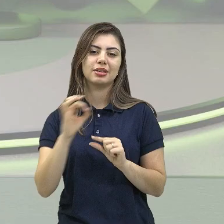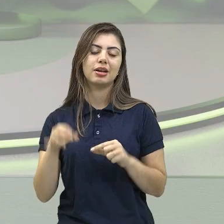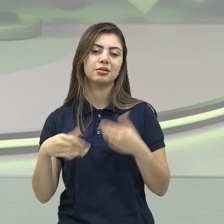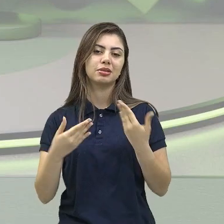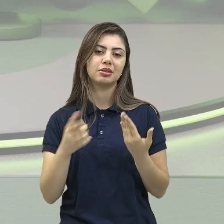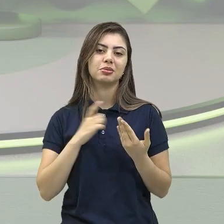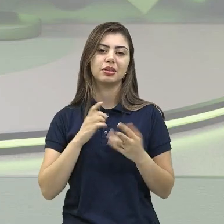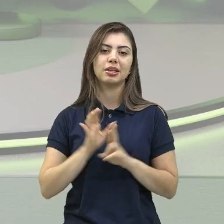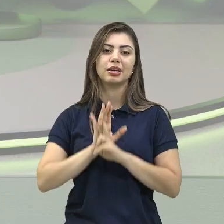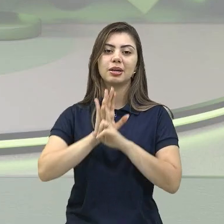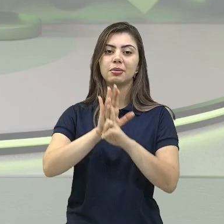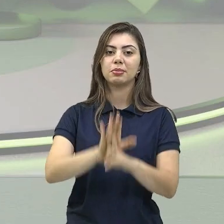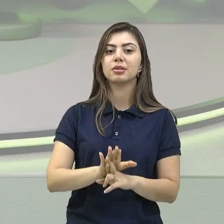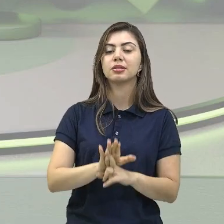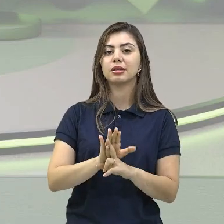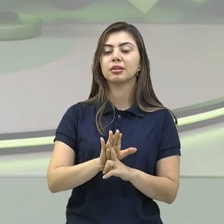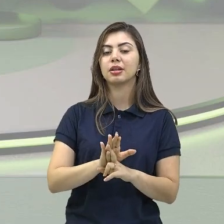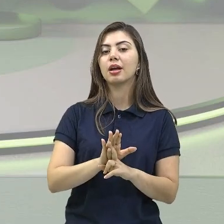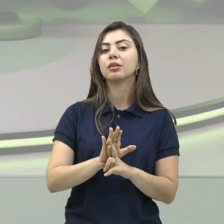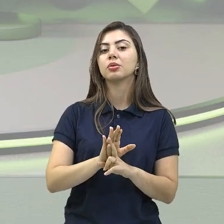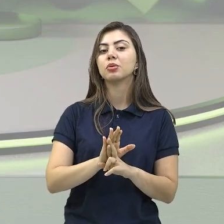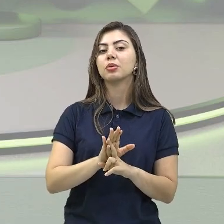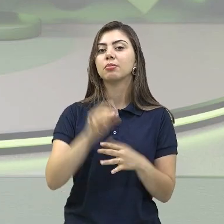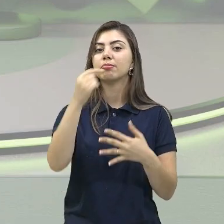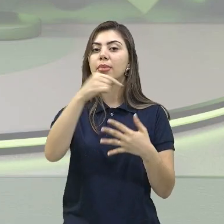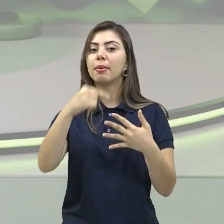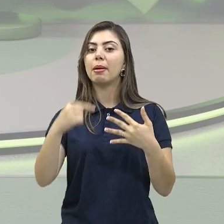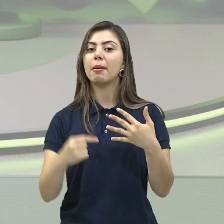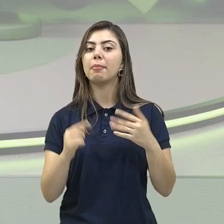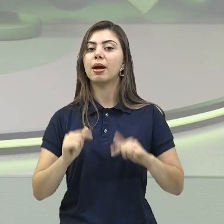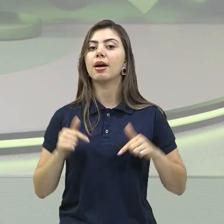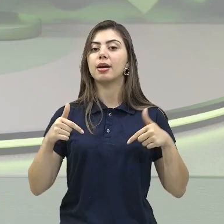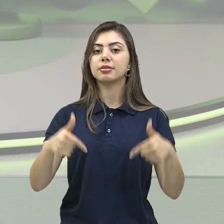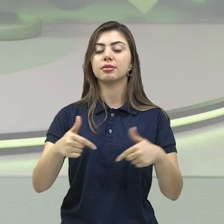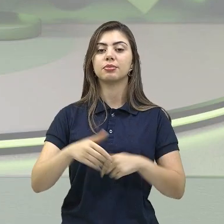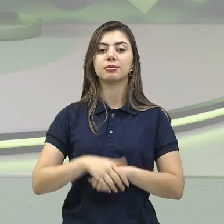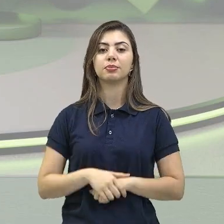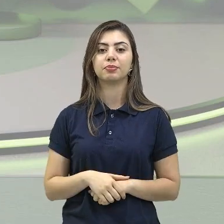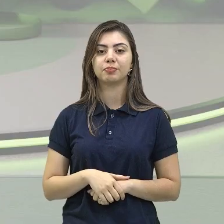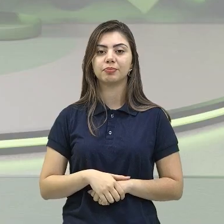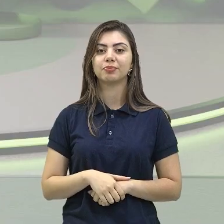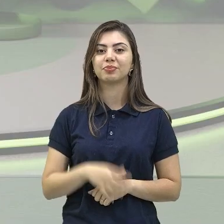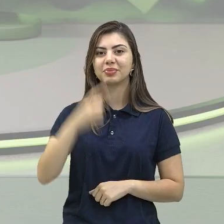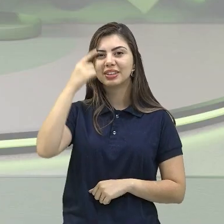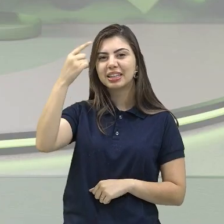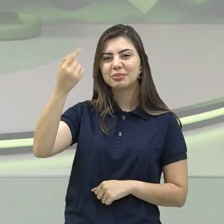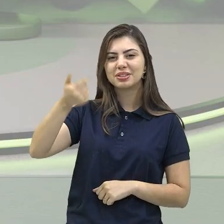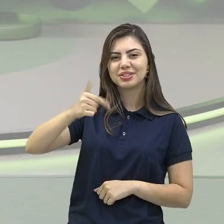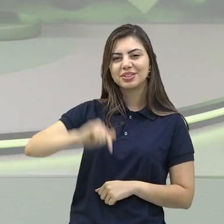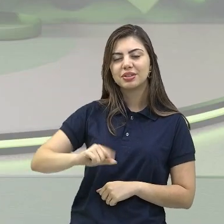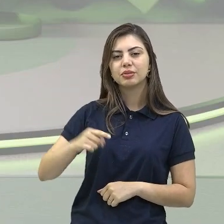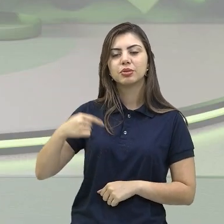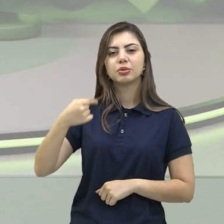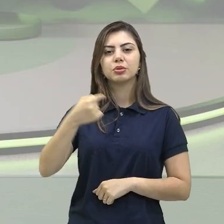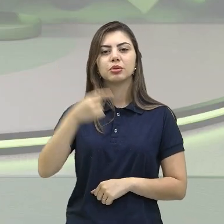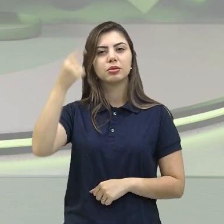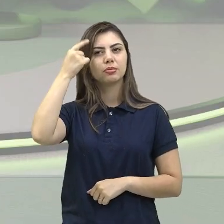representados pelas seguintes, ações a serem realizadas, que são